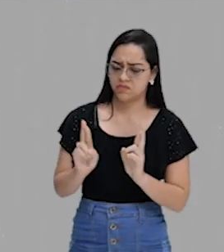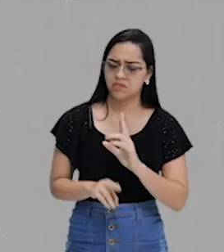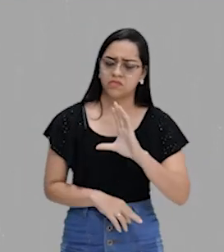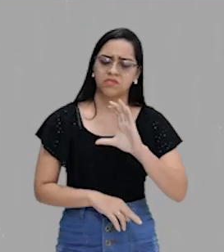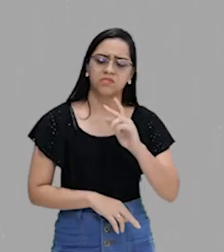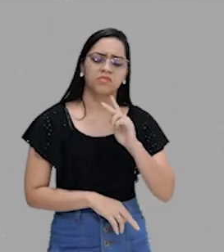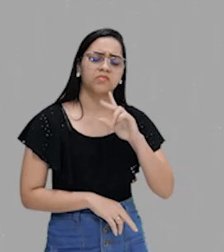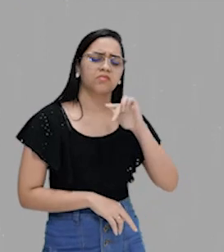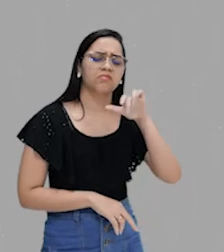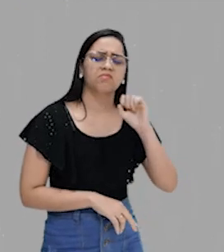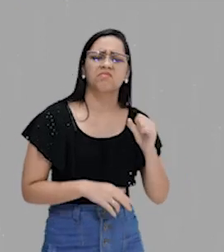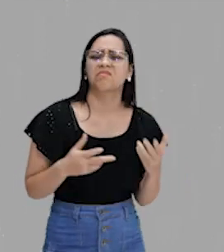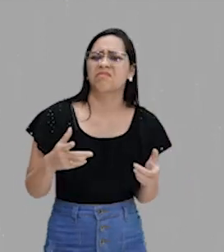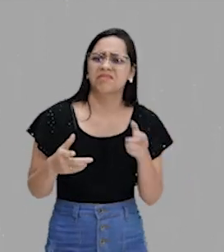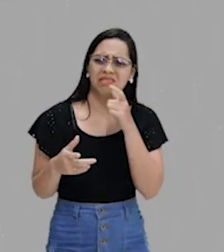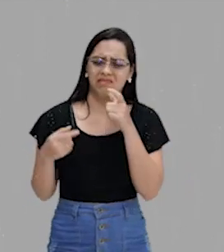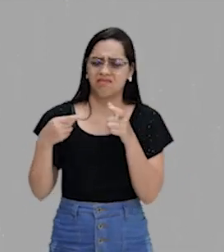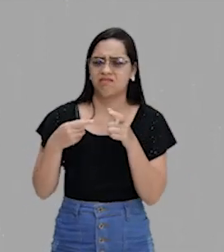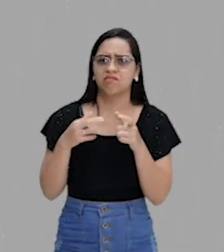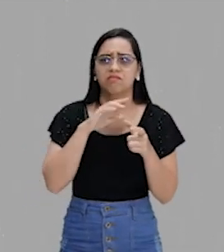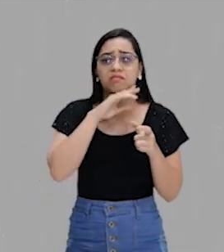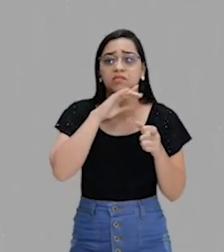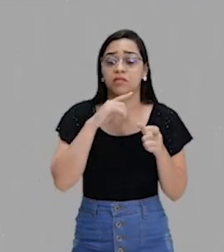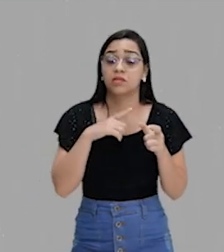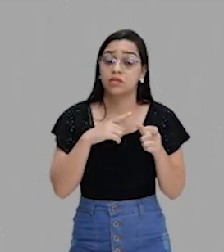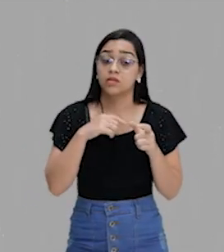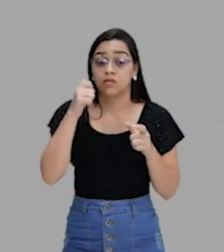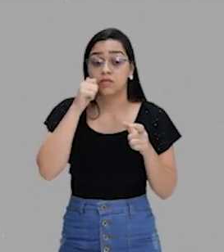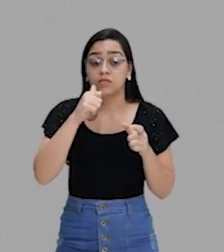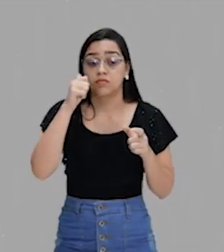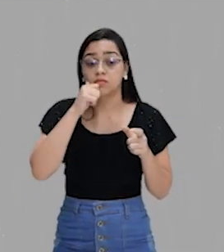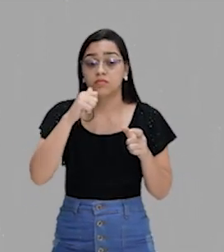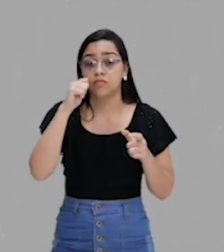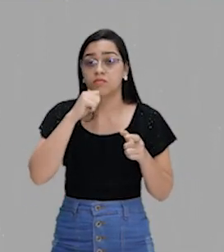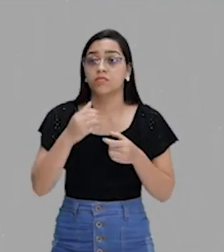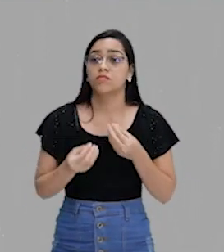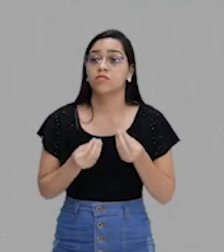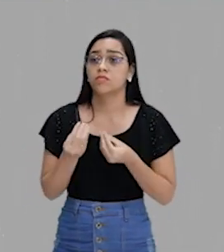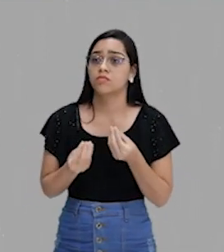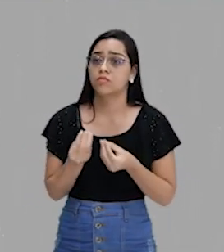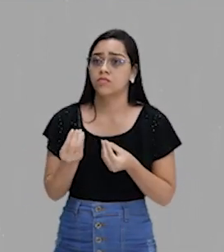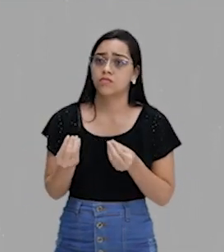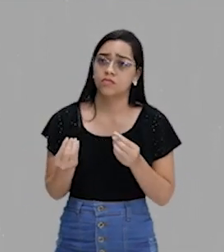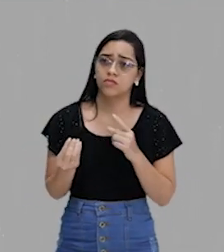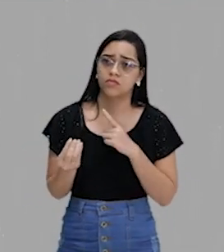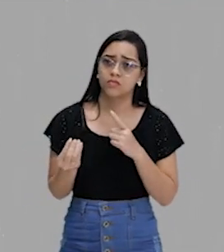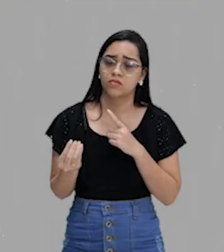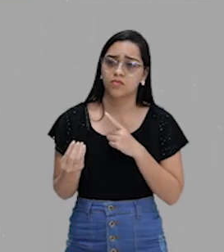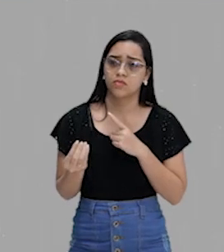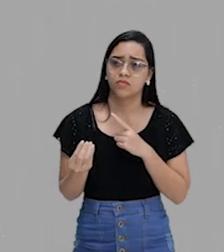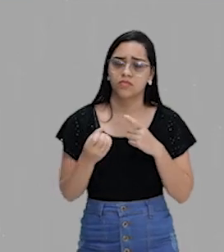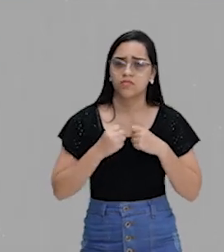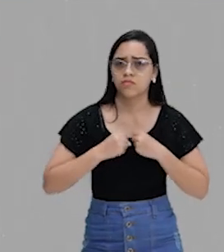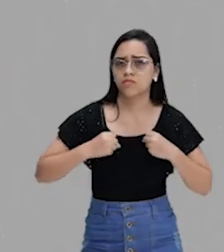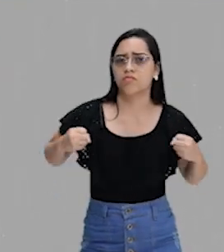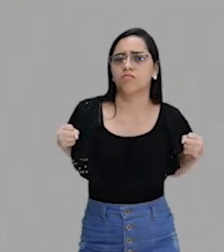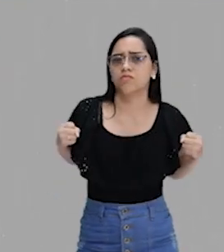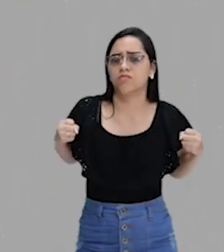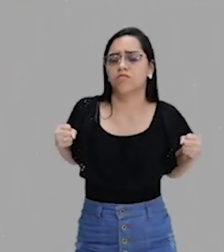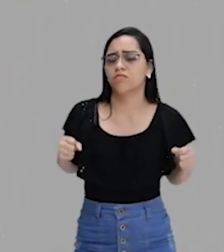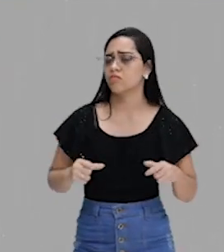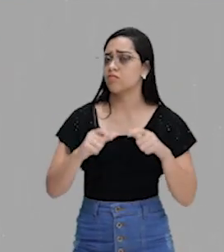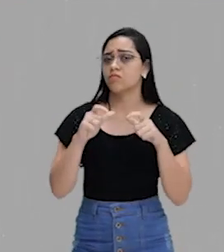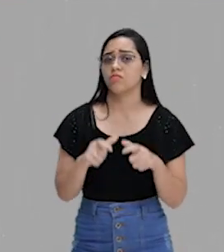chulas, vamos dizer assim, né? Fala de uma mulher, de como ela, né, se despe, onde ela